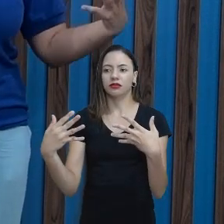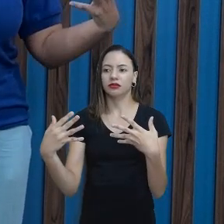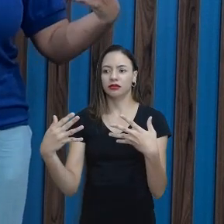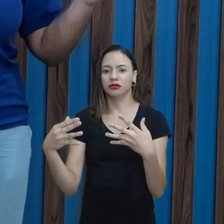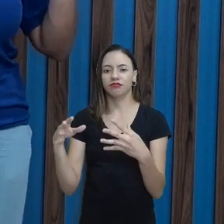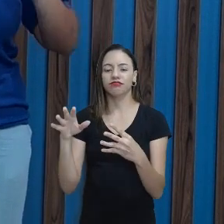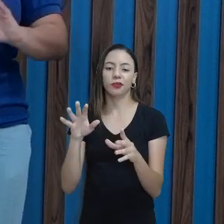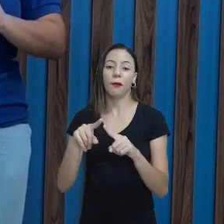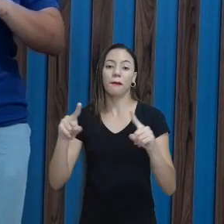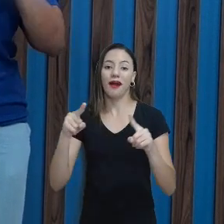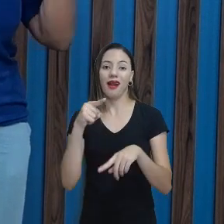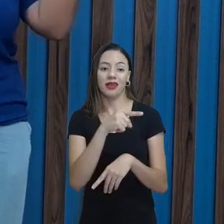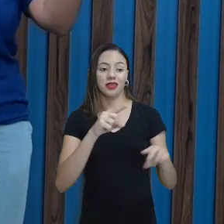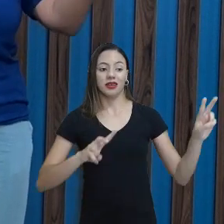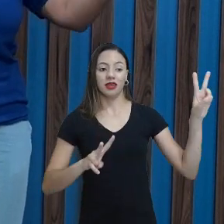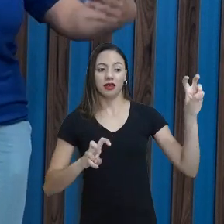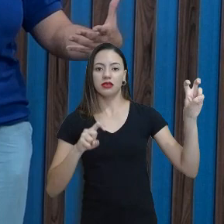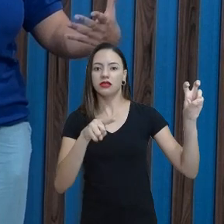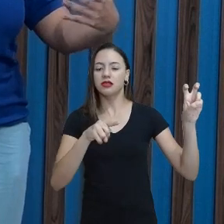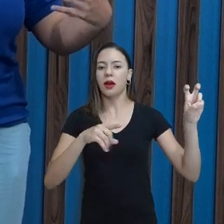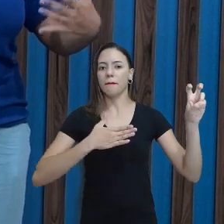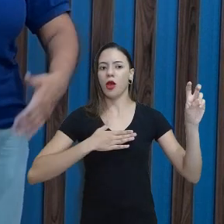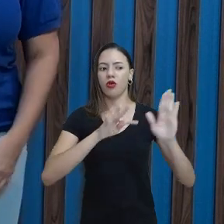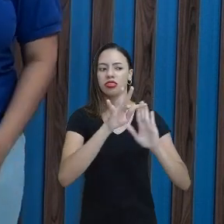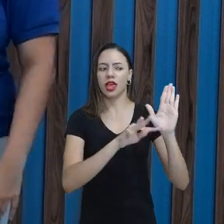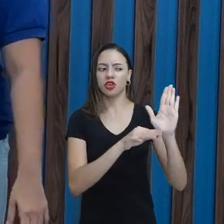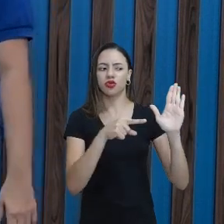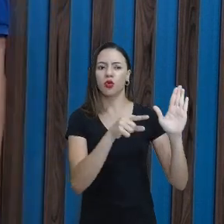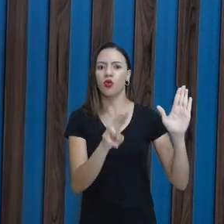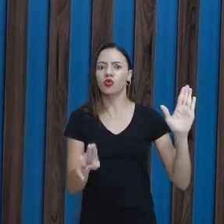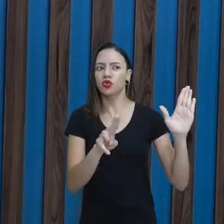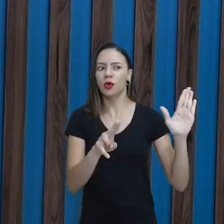a citação é realmente para dar peso ao seu texto, tá?